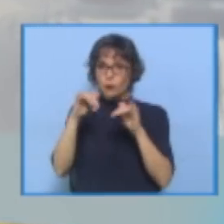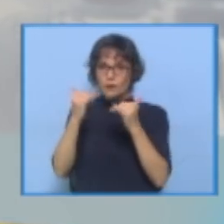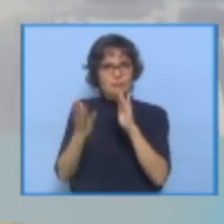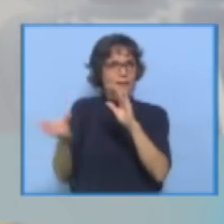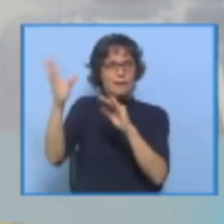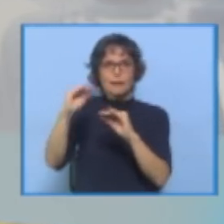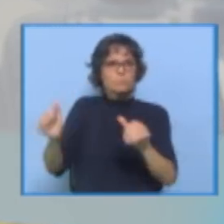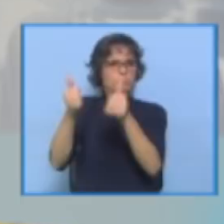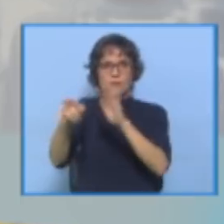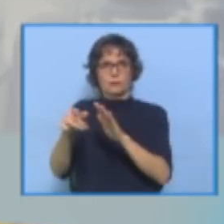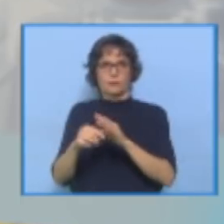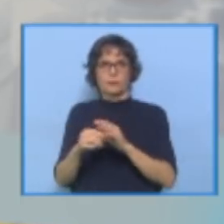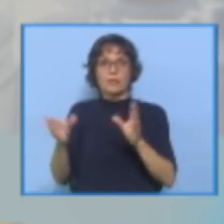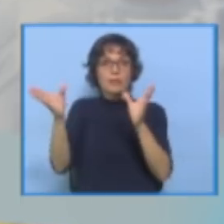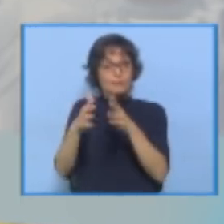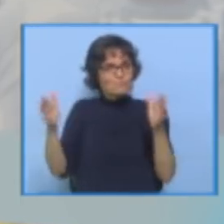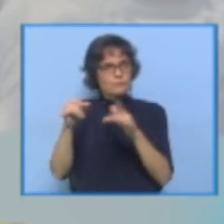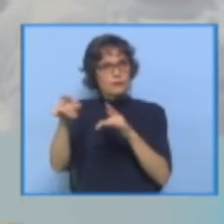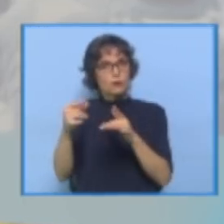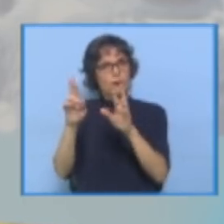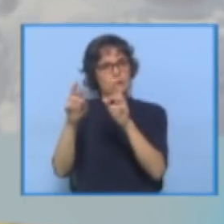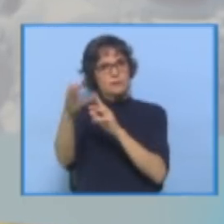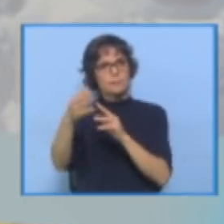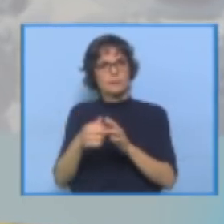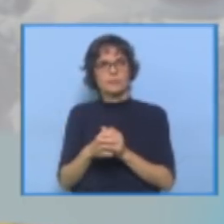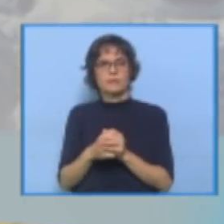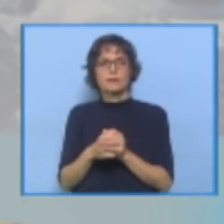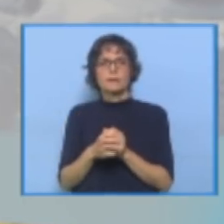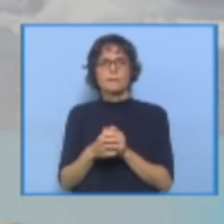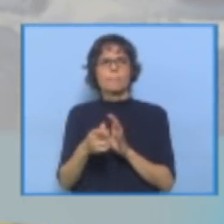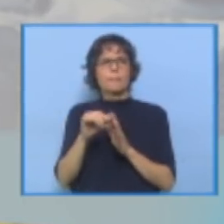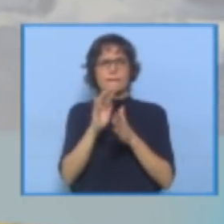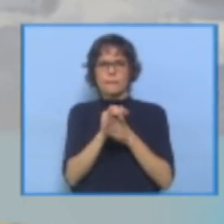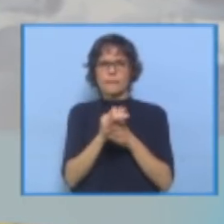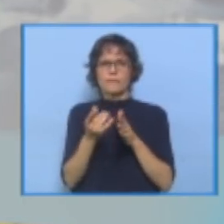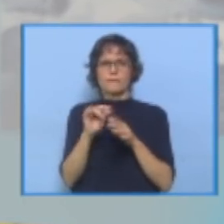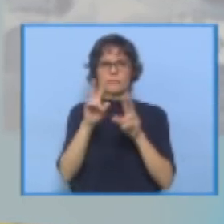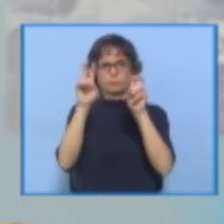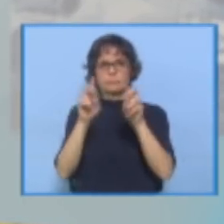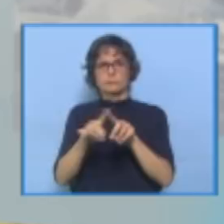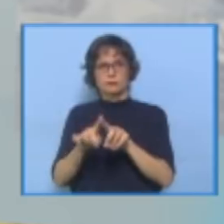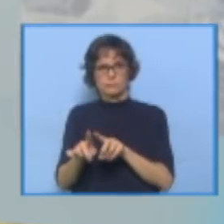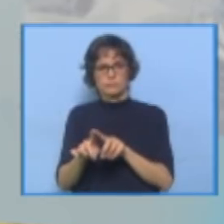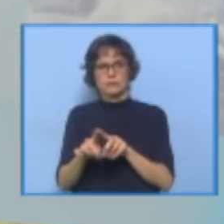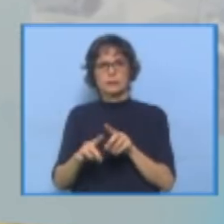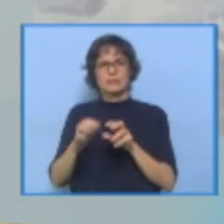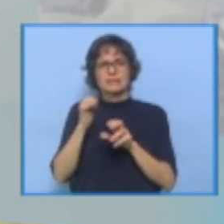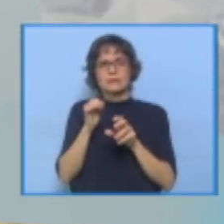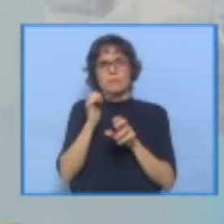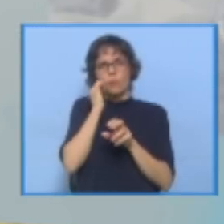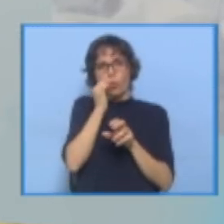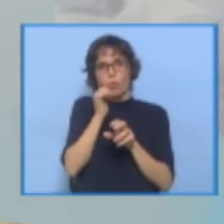encontrar nestas cartas sobre a dor que ajudem a incluir o tema e a circunstância da dor na nossa sociedade, sendo